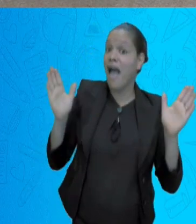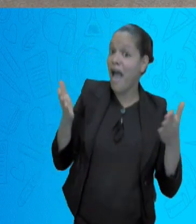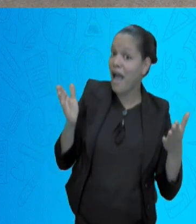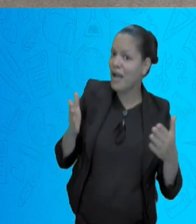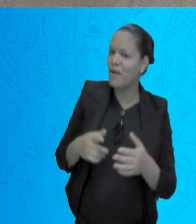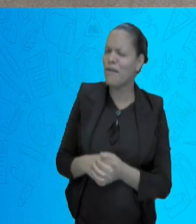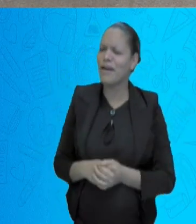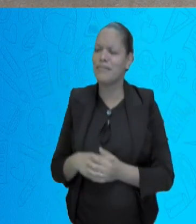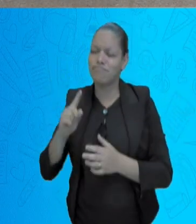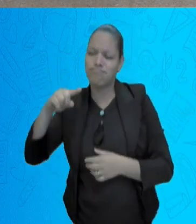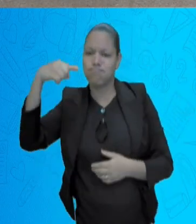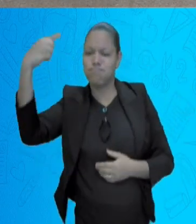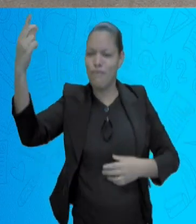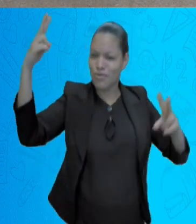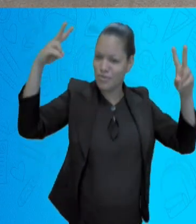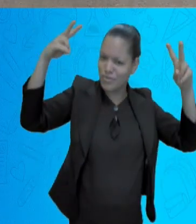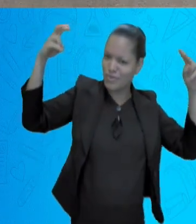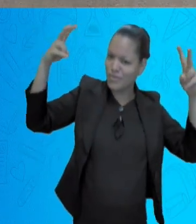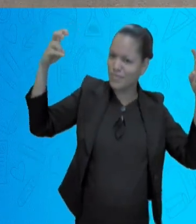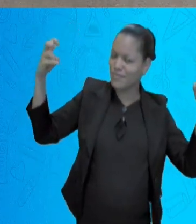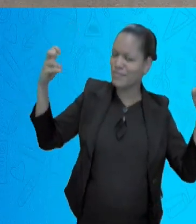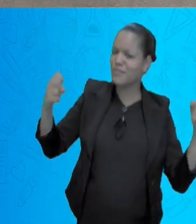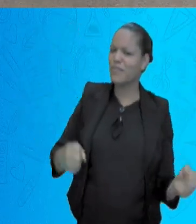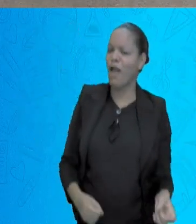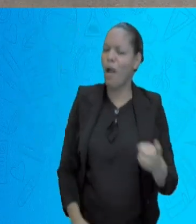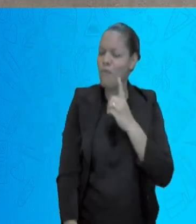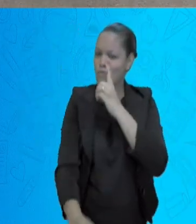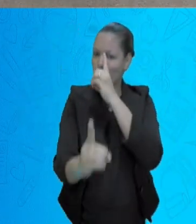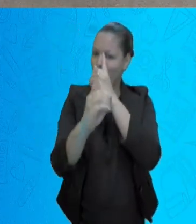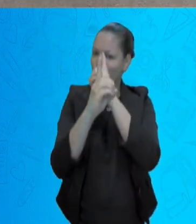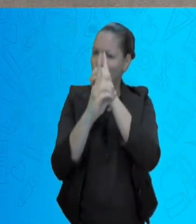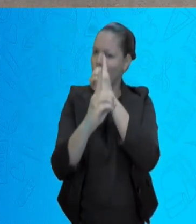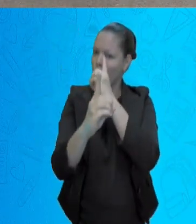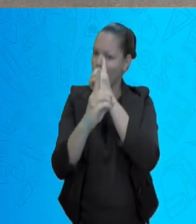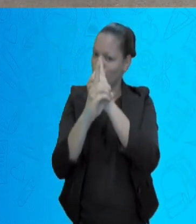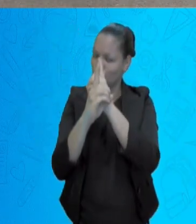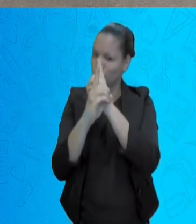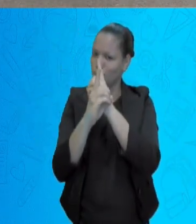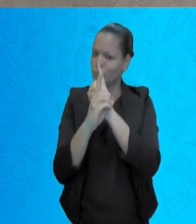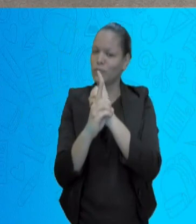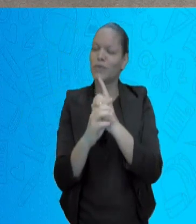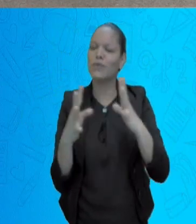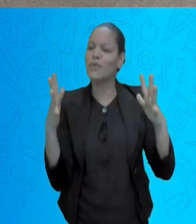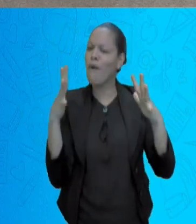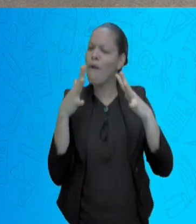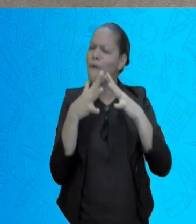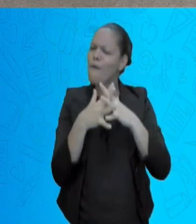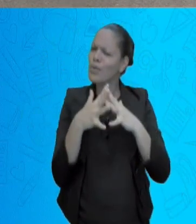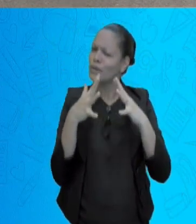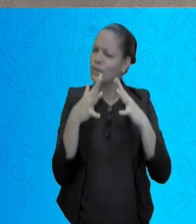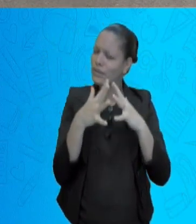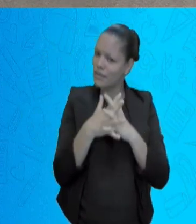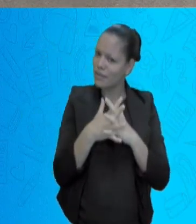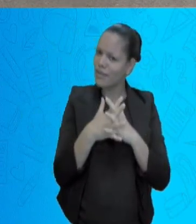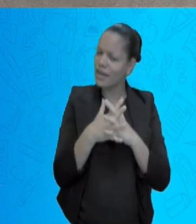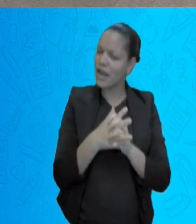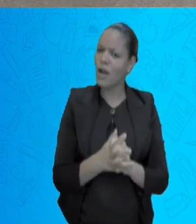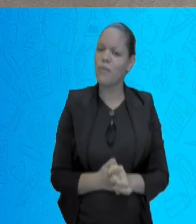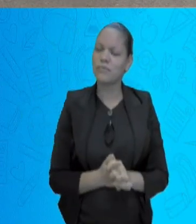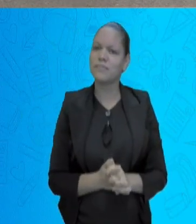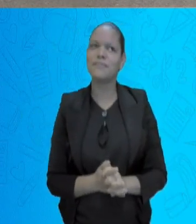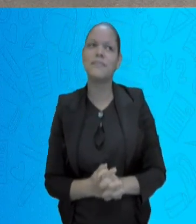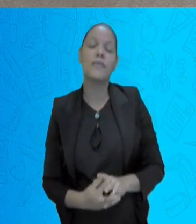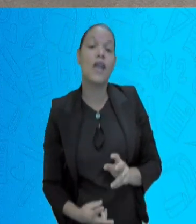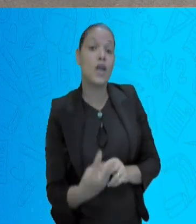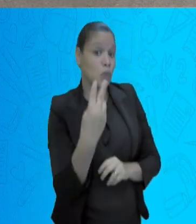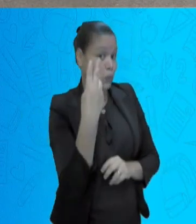encontro consonantal, que é o encontro de duas consoantes em que as duas têm o seu